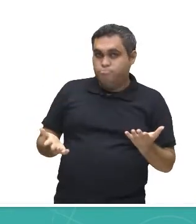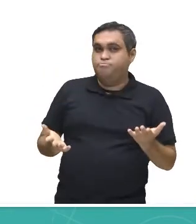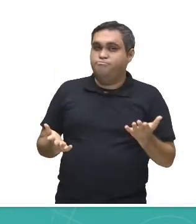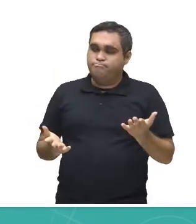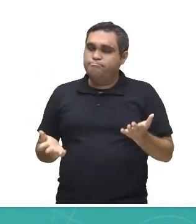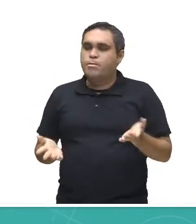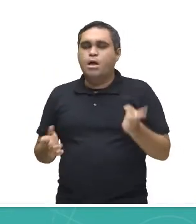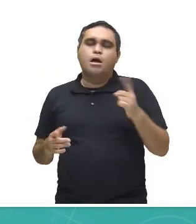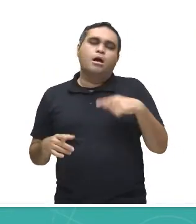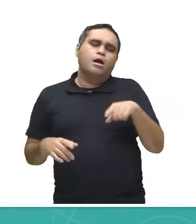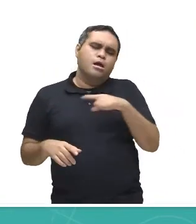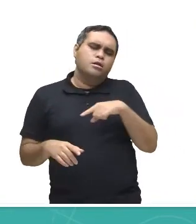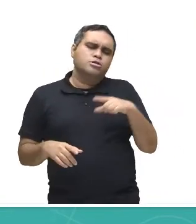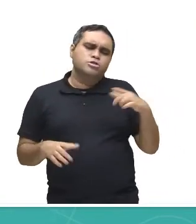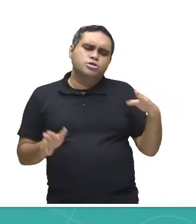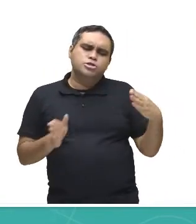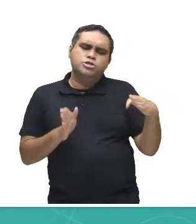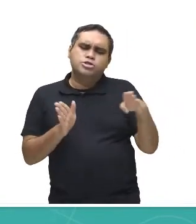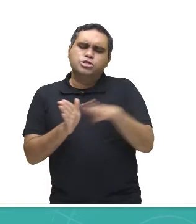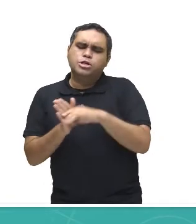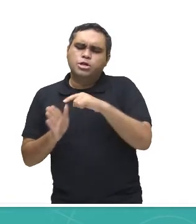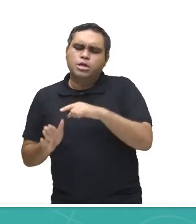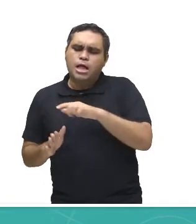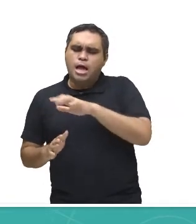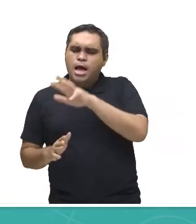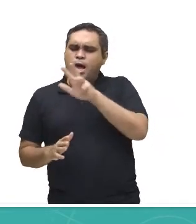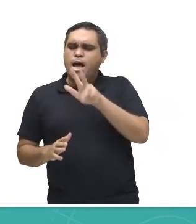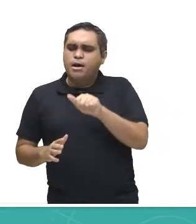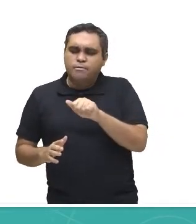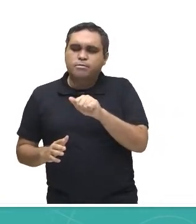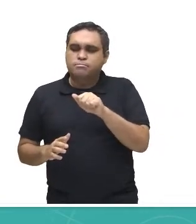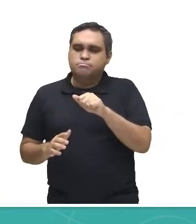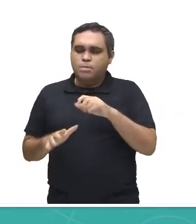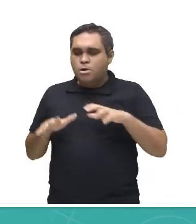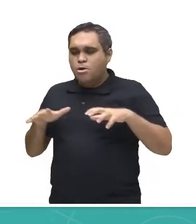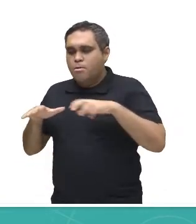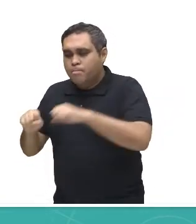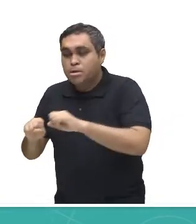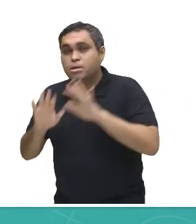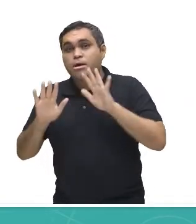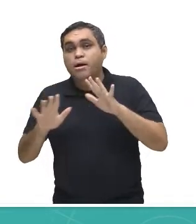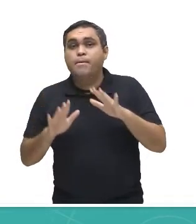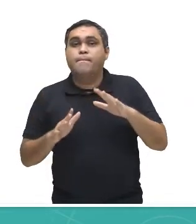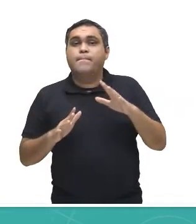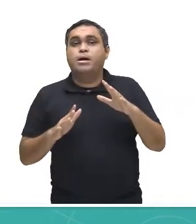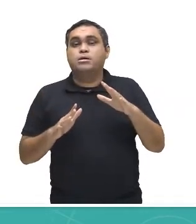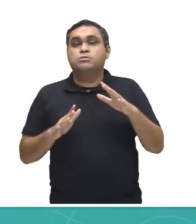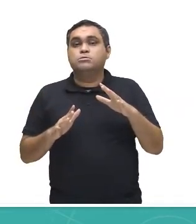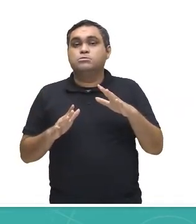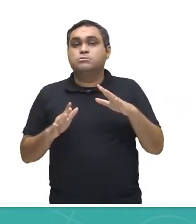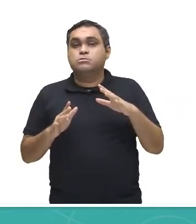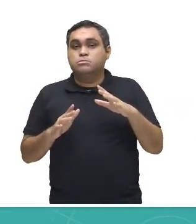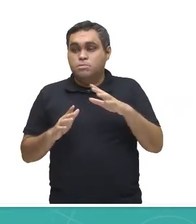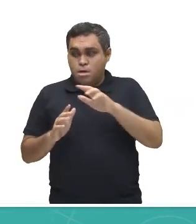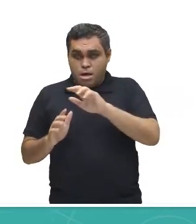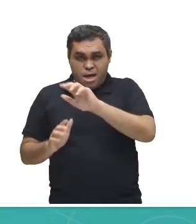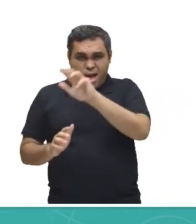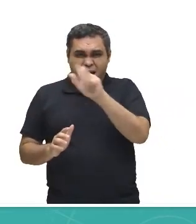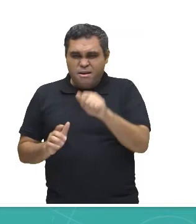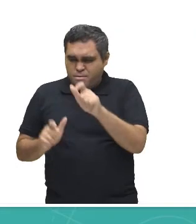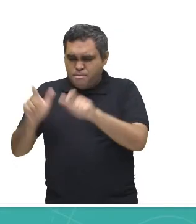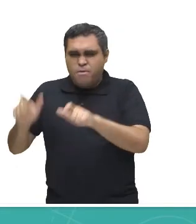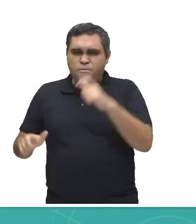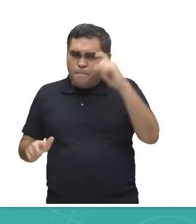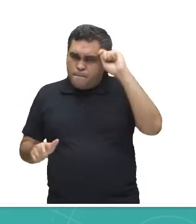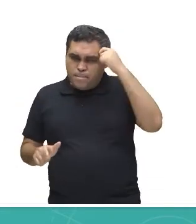os países africanos, e os africanos, eles não vão fazer nada? Claro que vão, gente. Onde há escravidão,